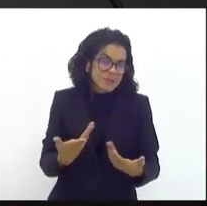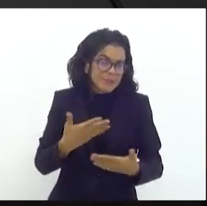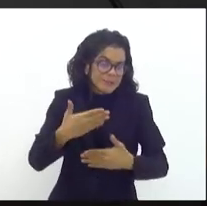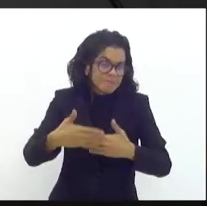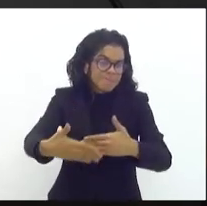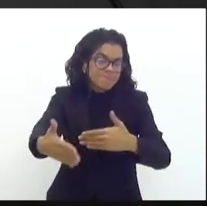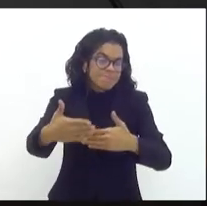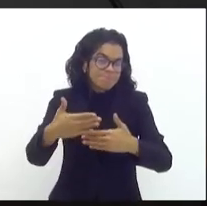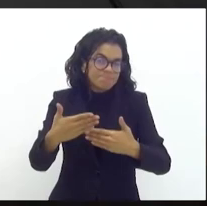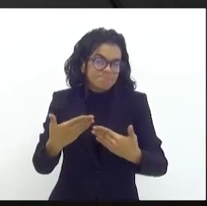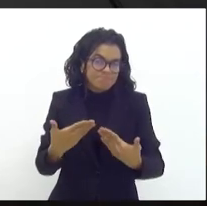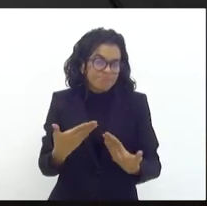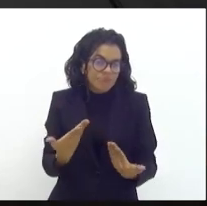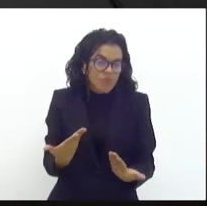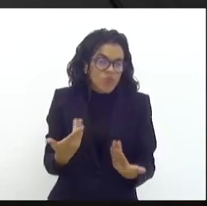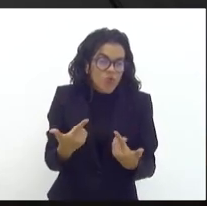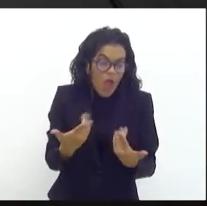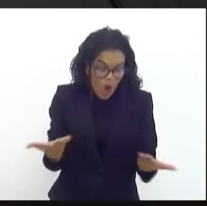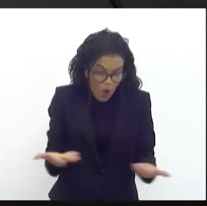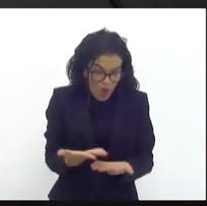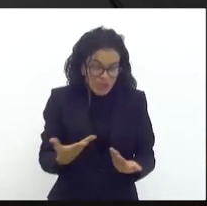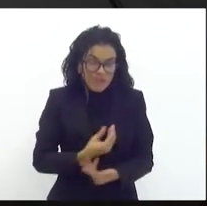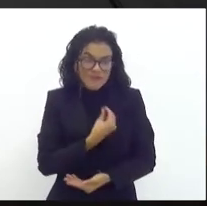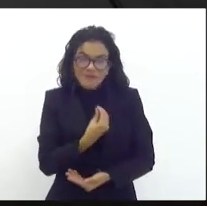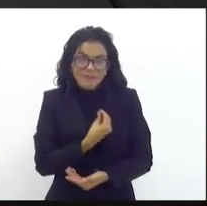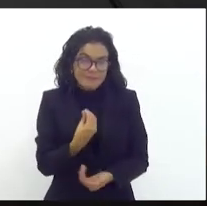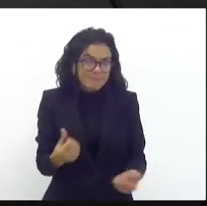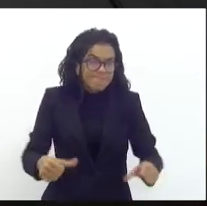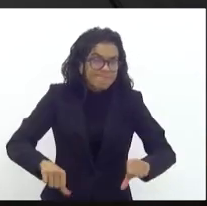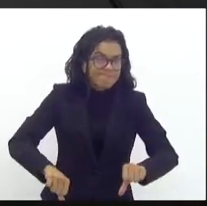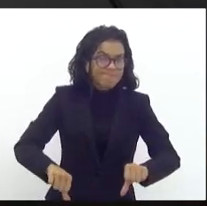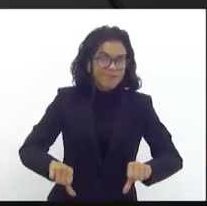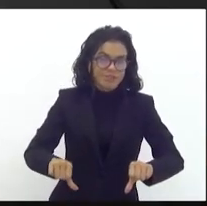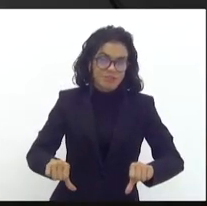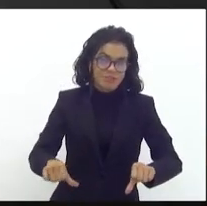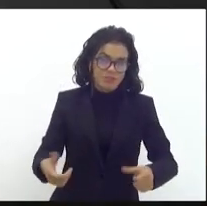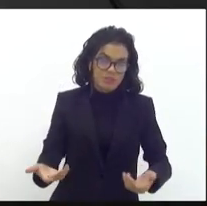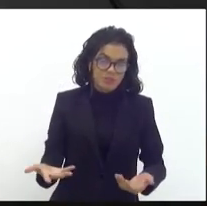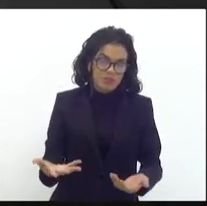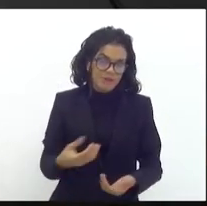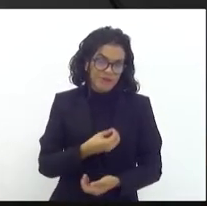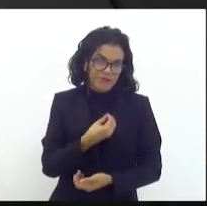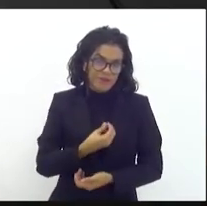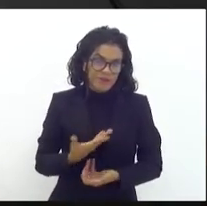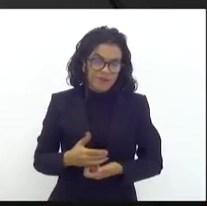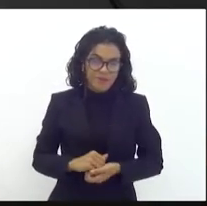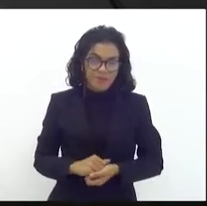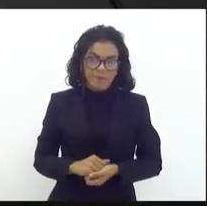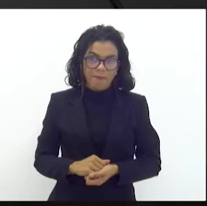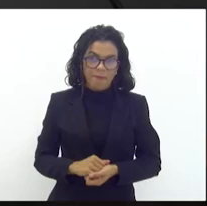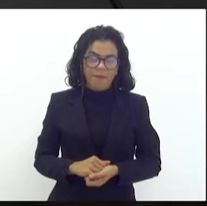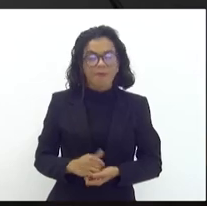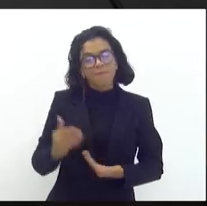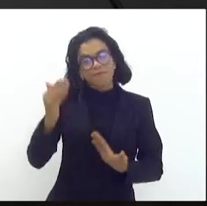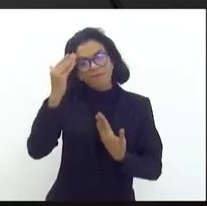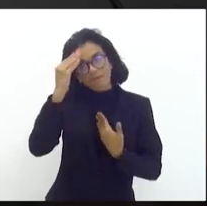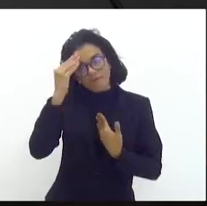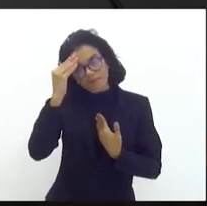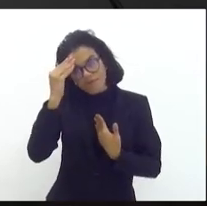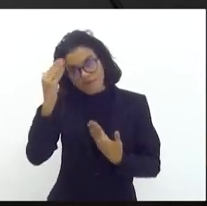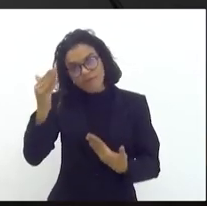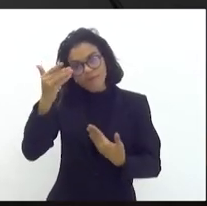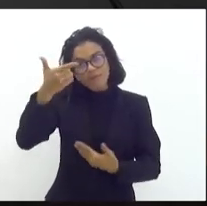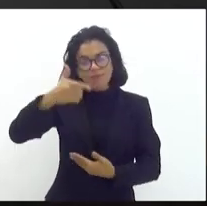dá mais é irracional que a gente vive né é racional o que a gente vive então agradecendo aí